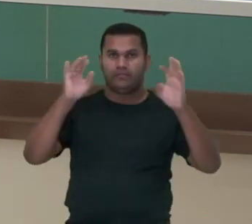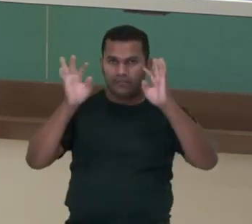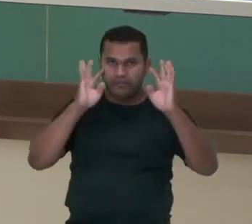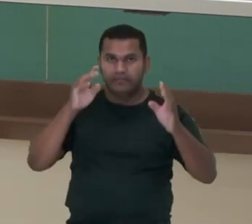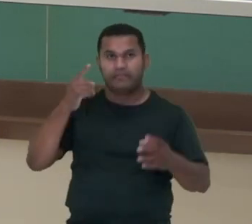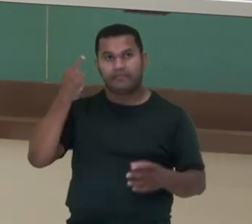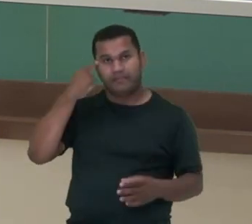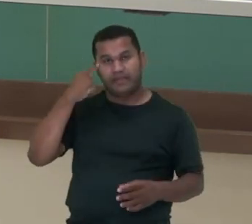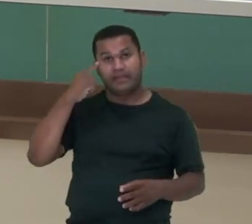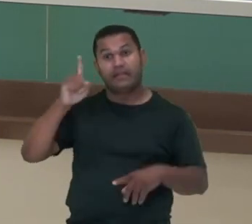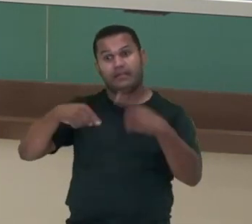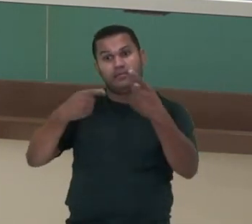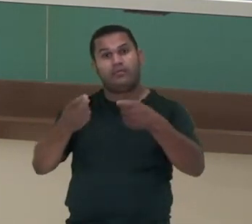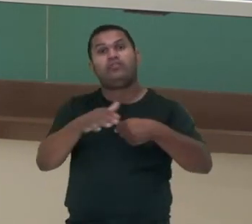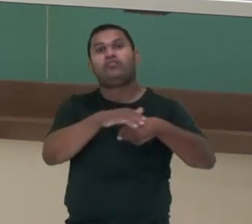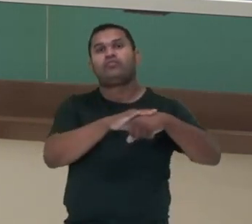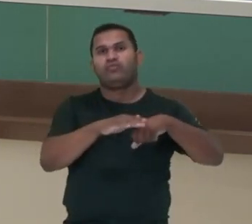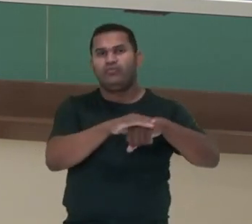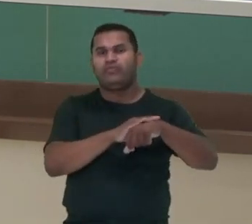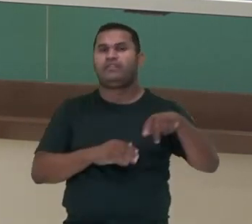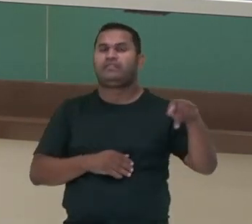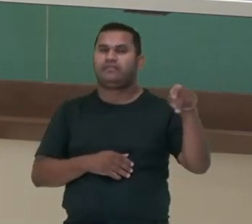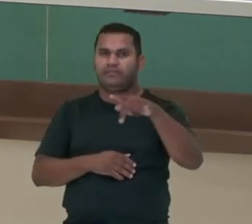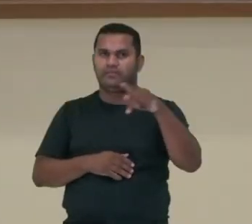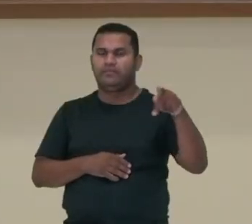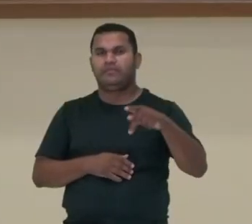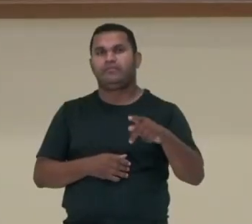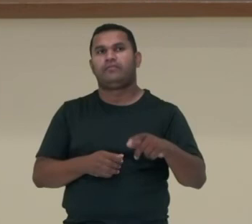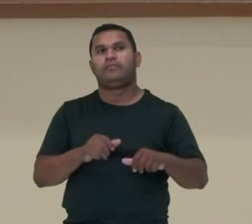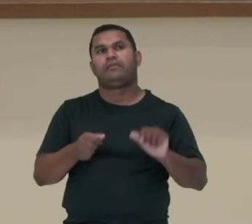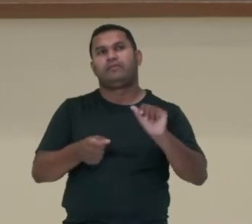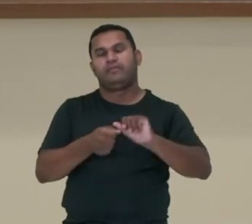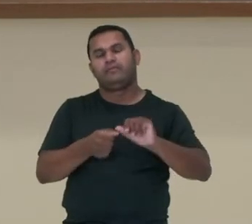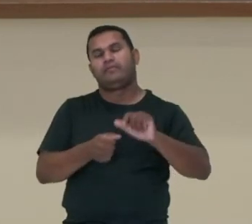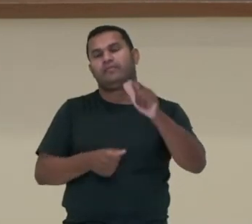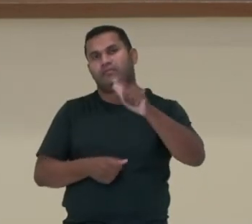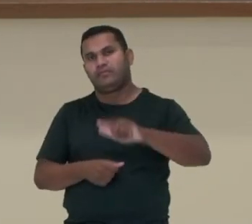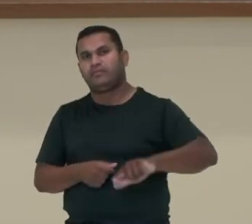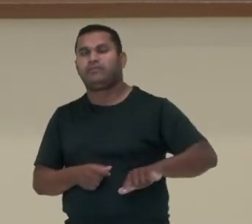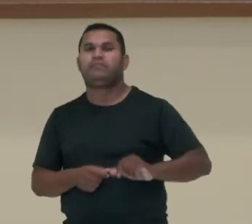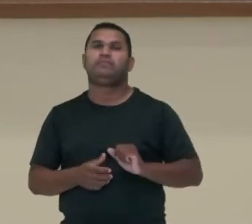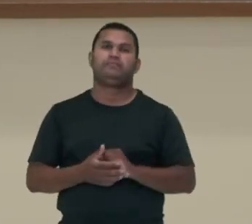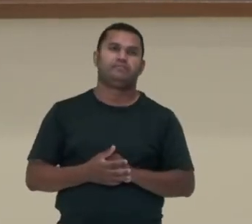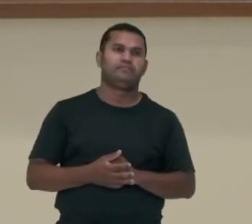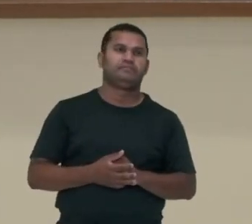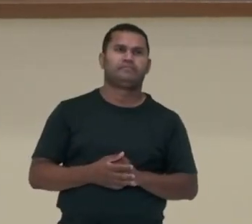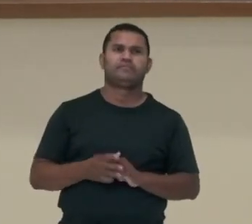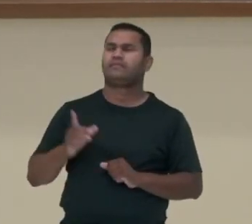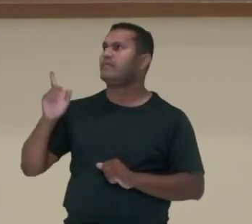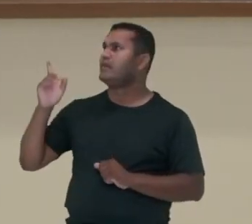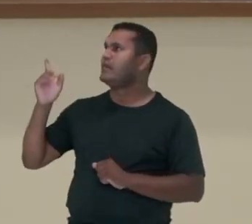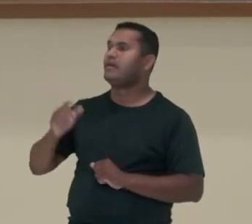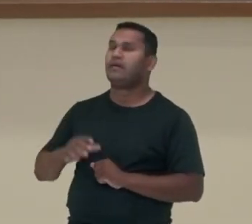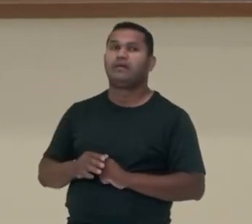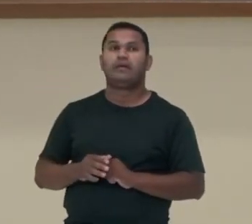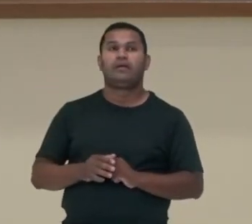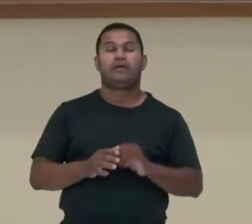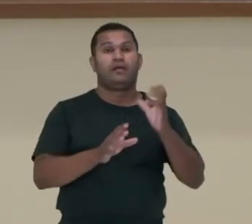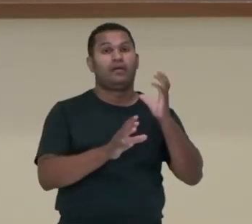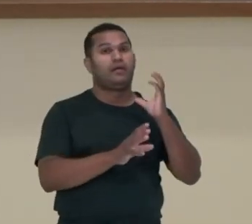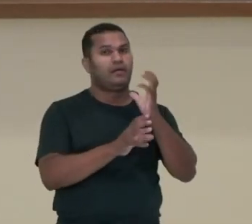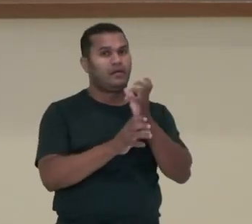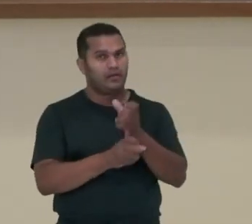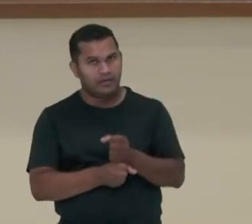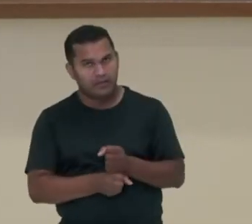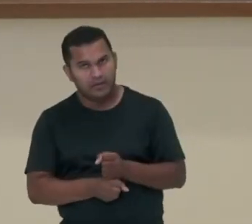e bacana nesse sentido. Galera, o que vimos nessa aula ali? Uma retrospectiva do que nós vimos então. Aprendemos sobre o